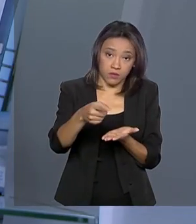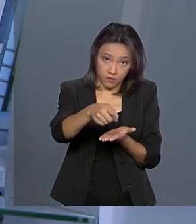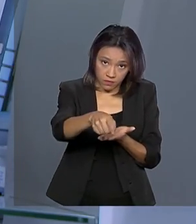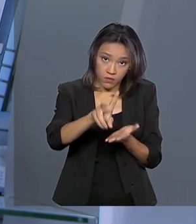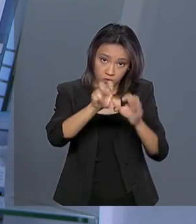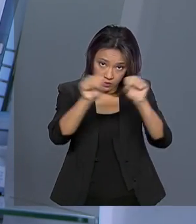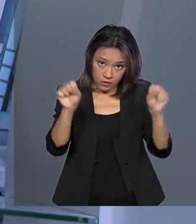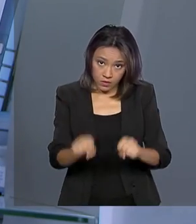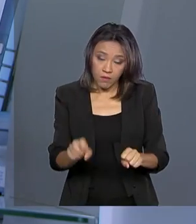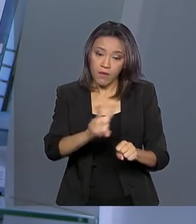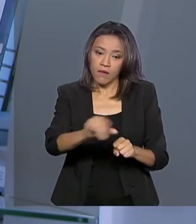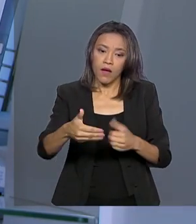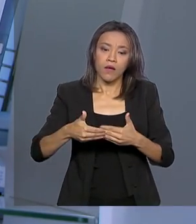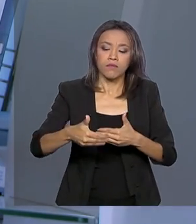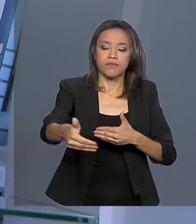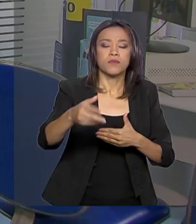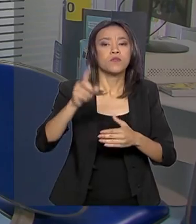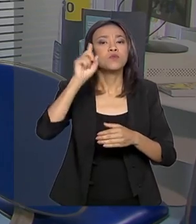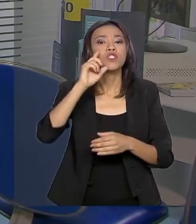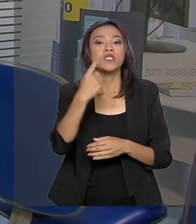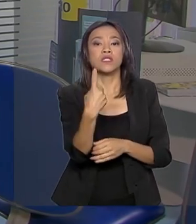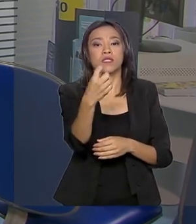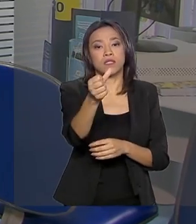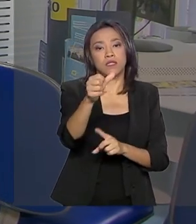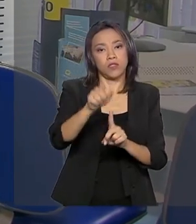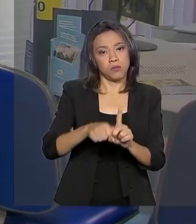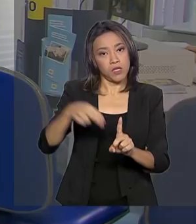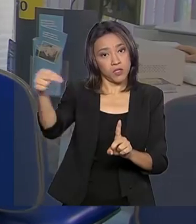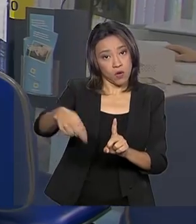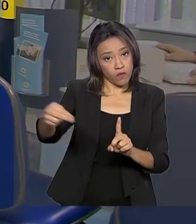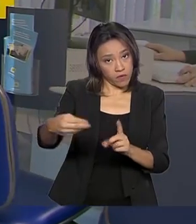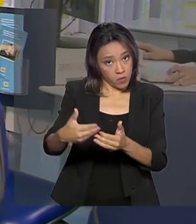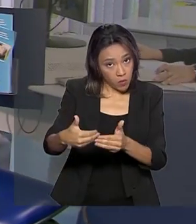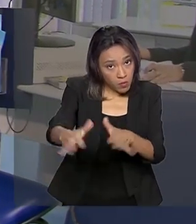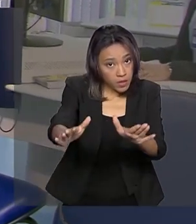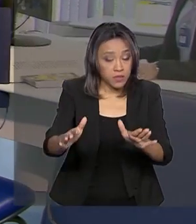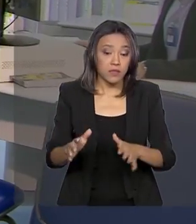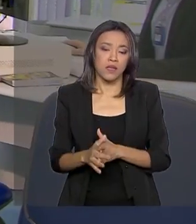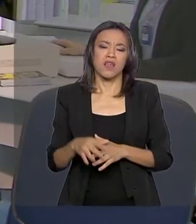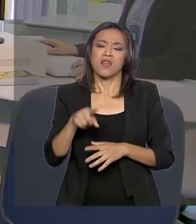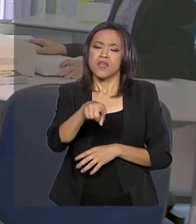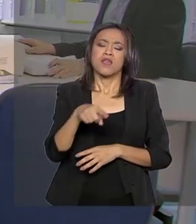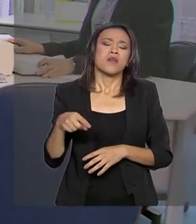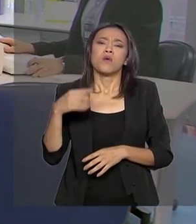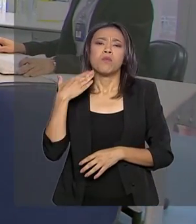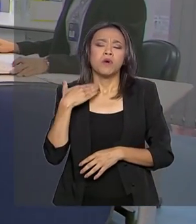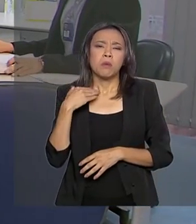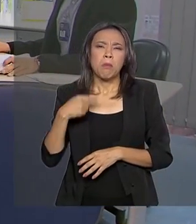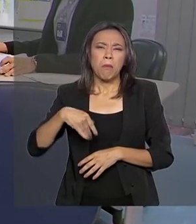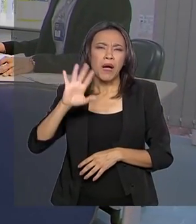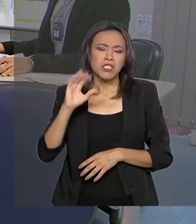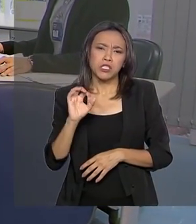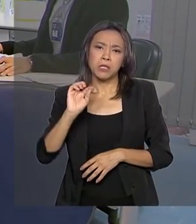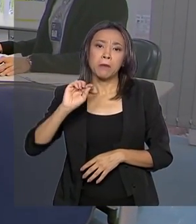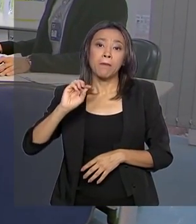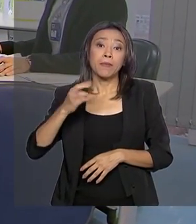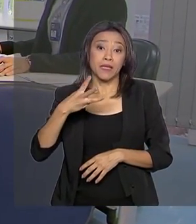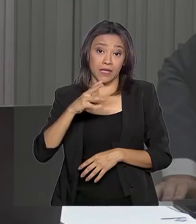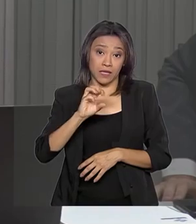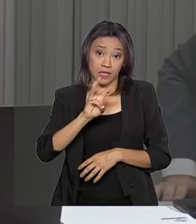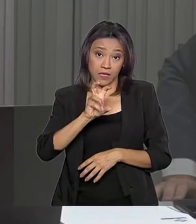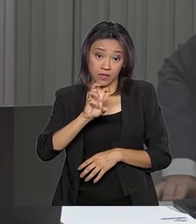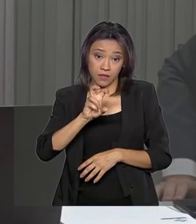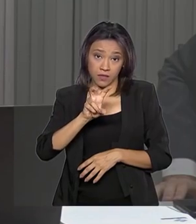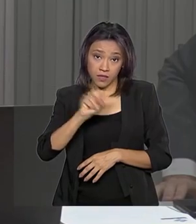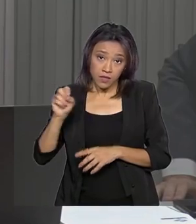está previsto para 16 de novembro. Instituições financeiras com mais de meio milhão de contas ativas deverão aderir ao sistema.